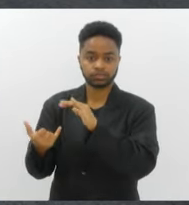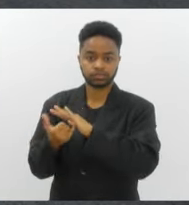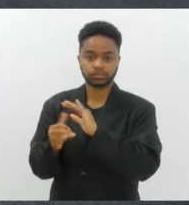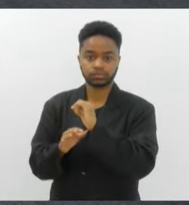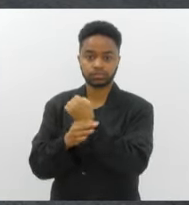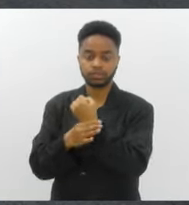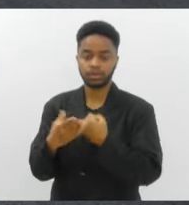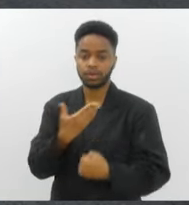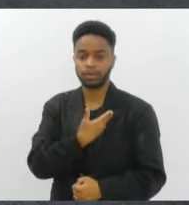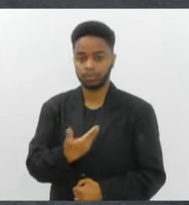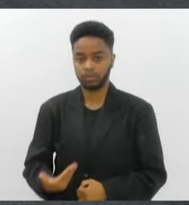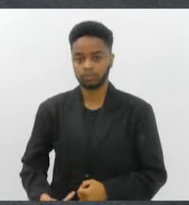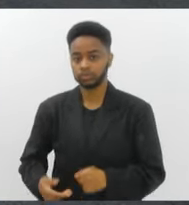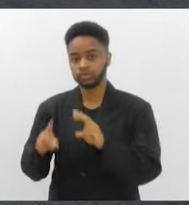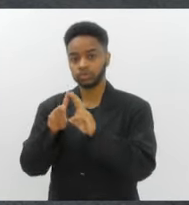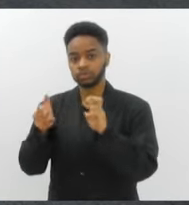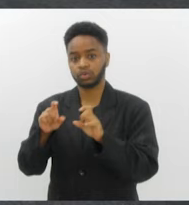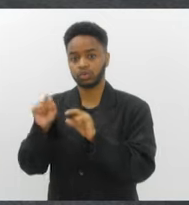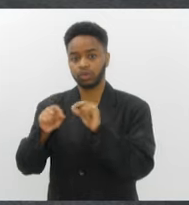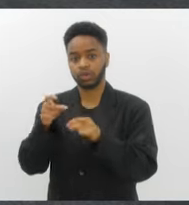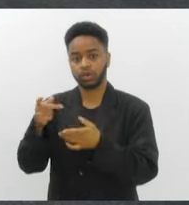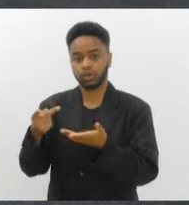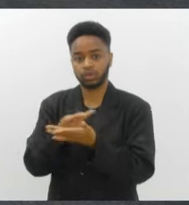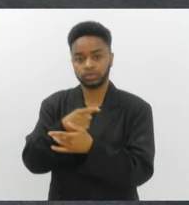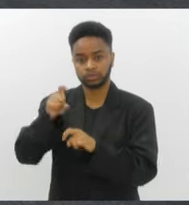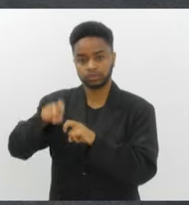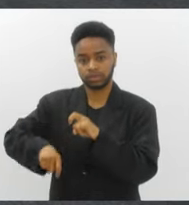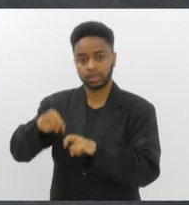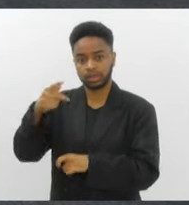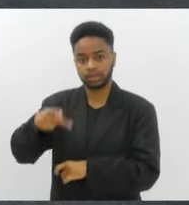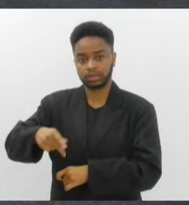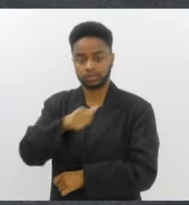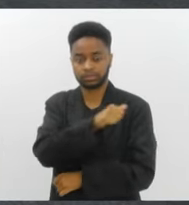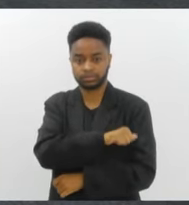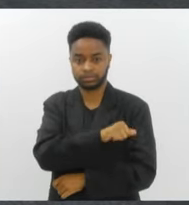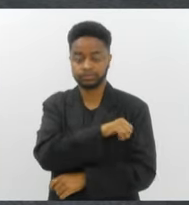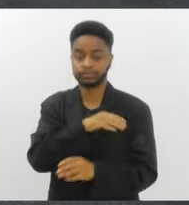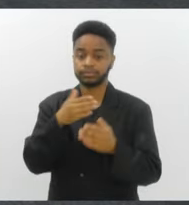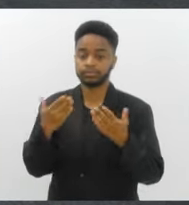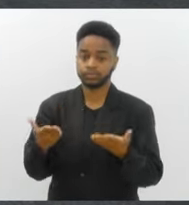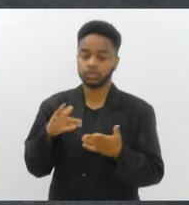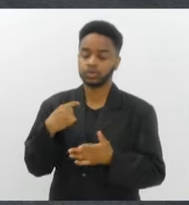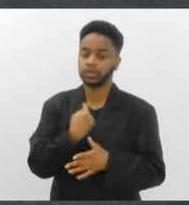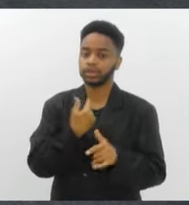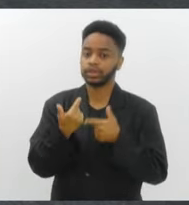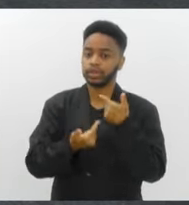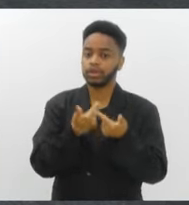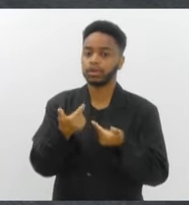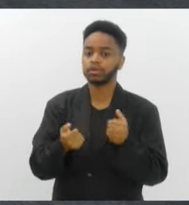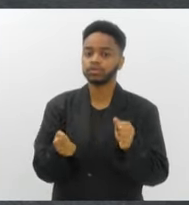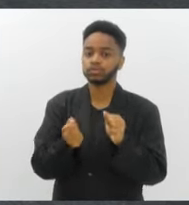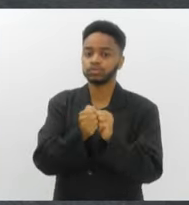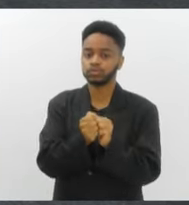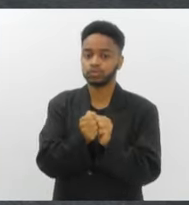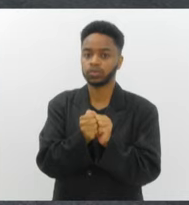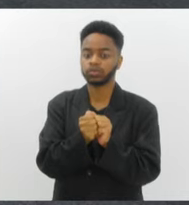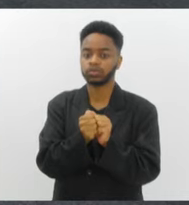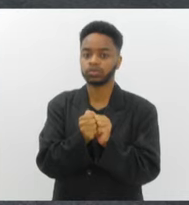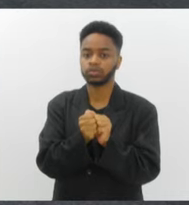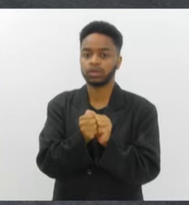Segurança Pública com relação aos casos de estupros no estado do Rio de Janeiro. Então, nós estamos trabalhando conjuntamente com